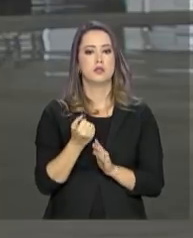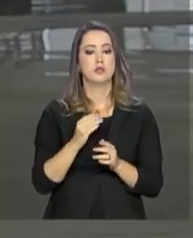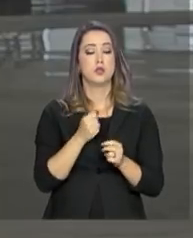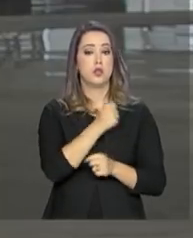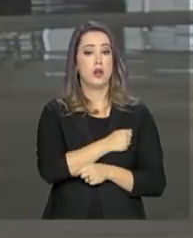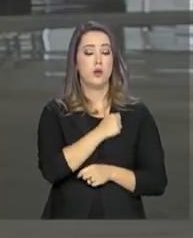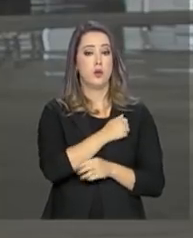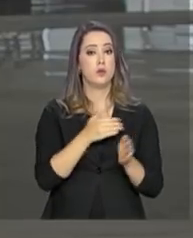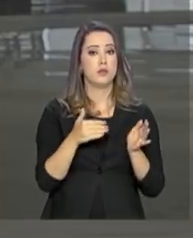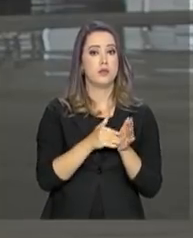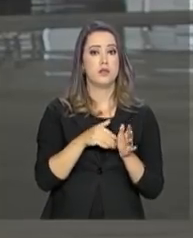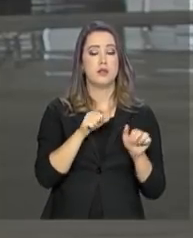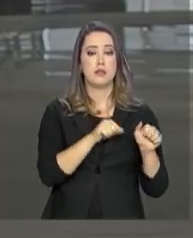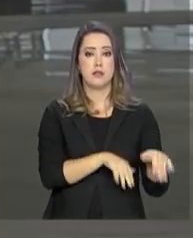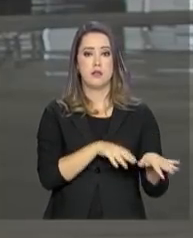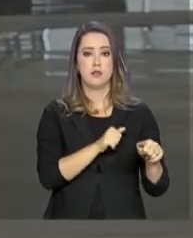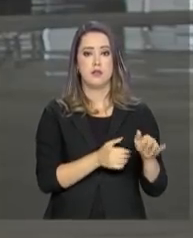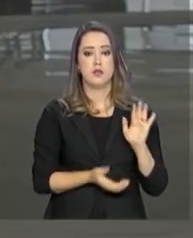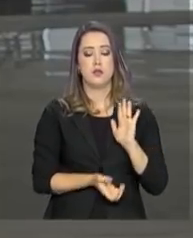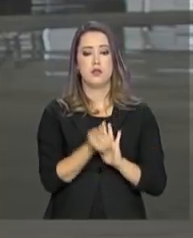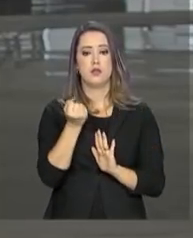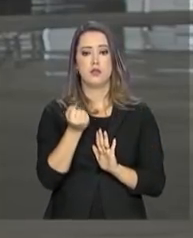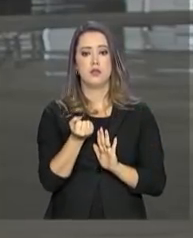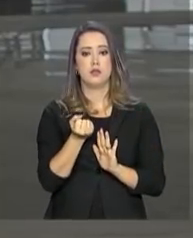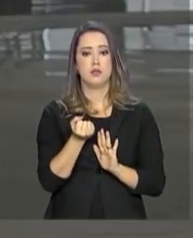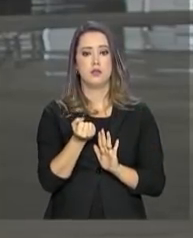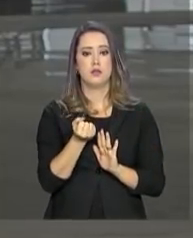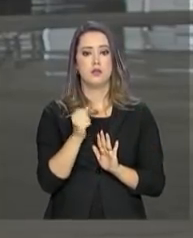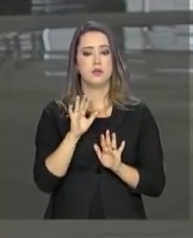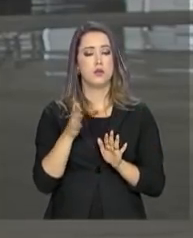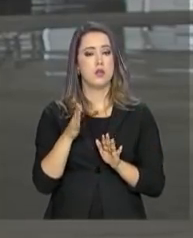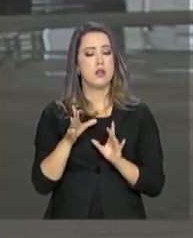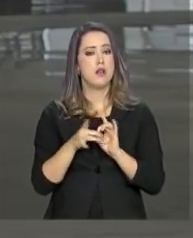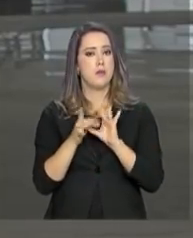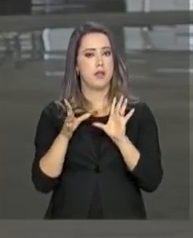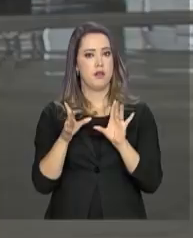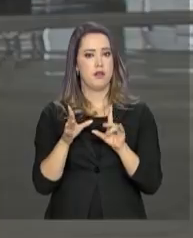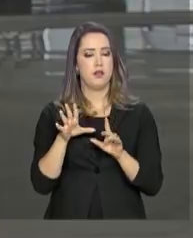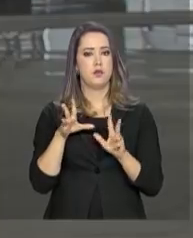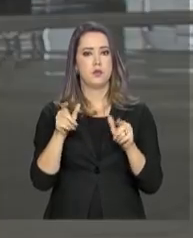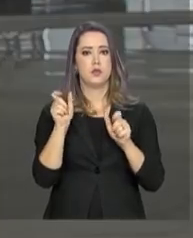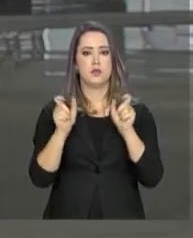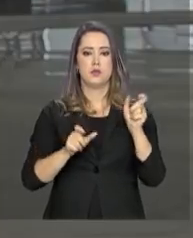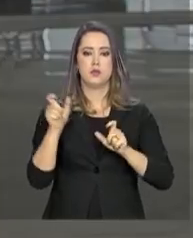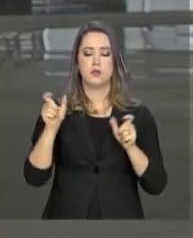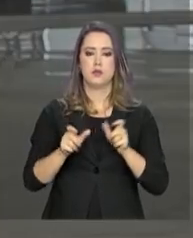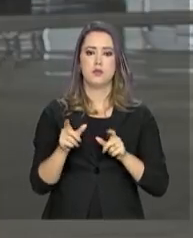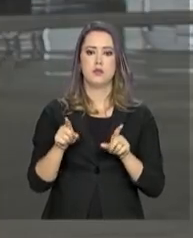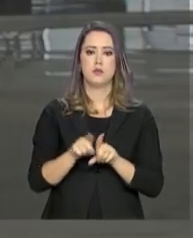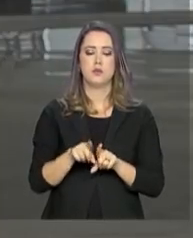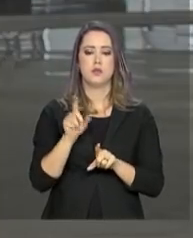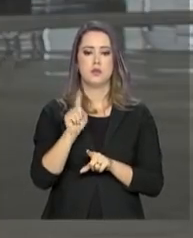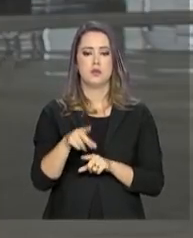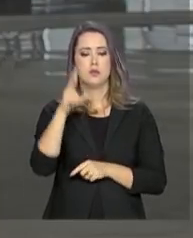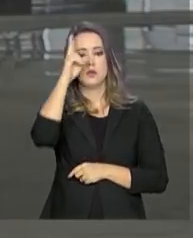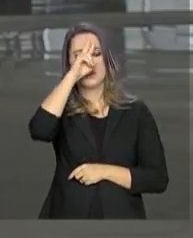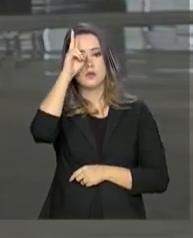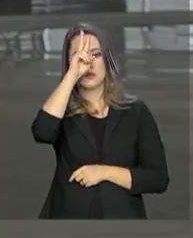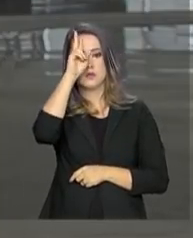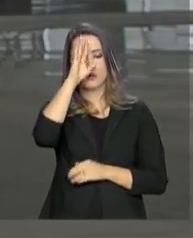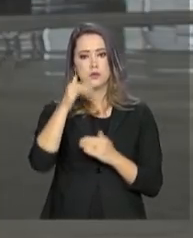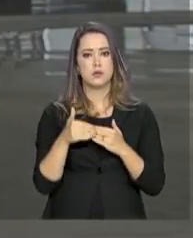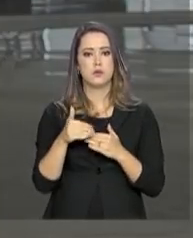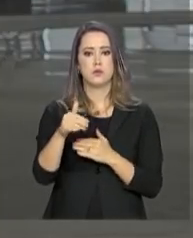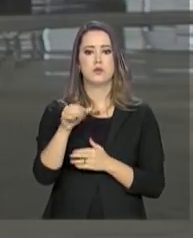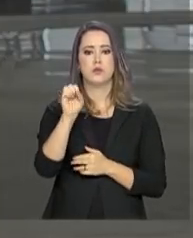agosto e setembro os saques os saques estarão liberados para todos os cotistas lembrando que a partir